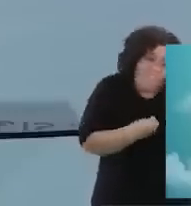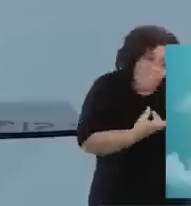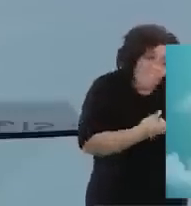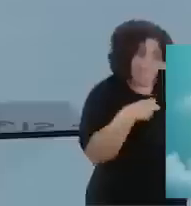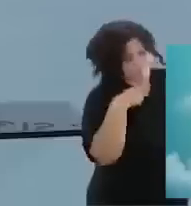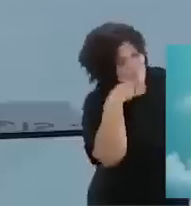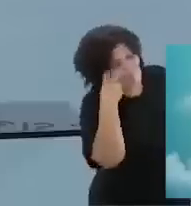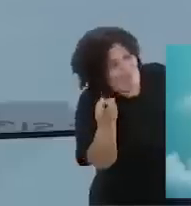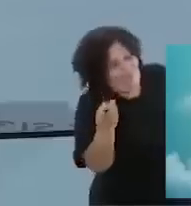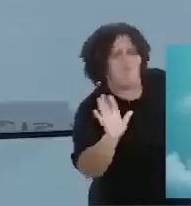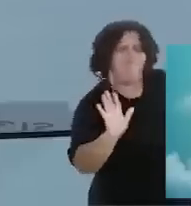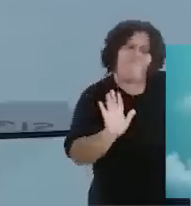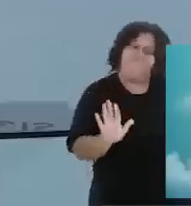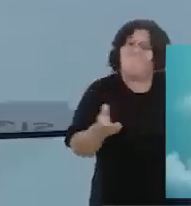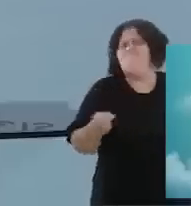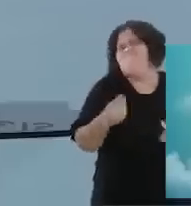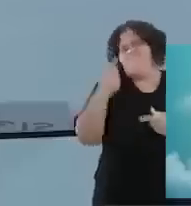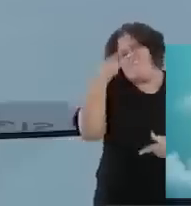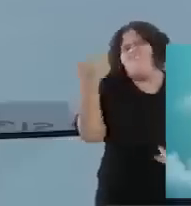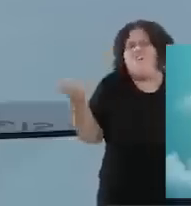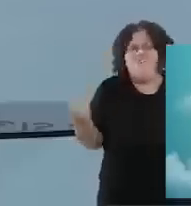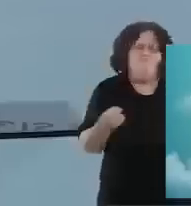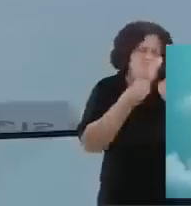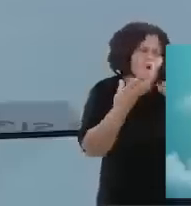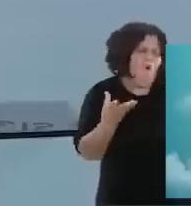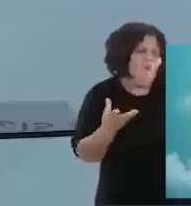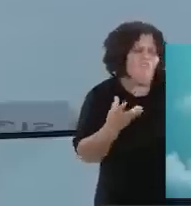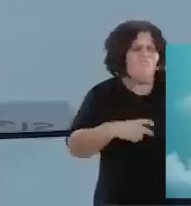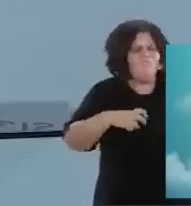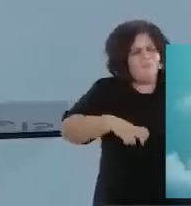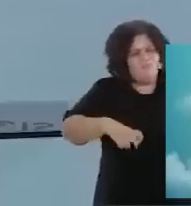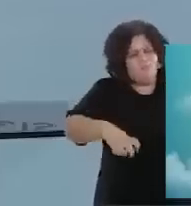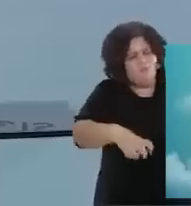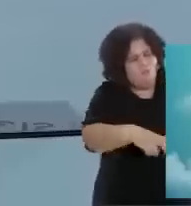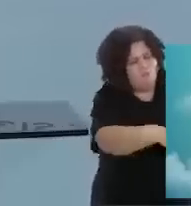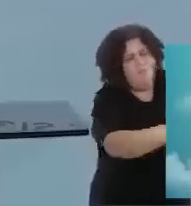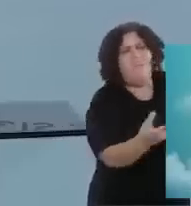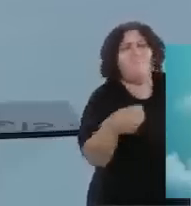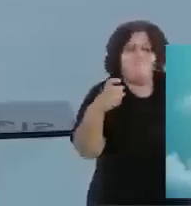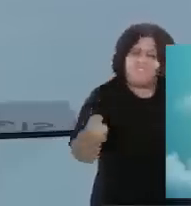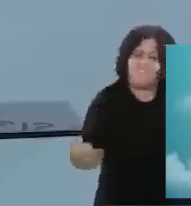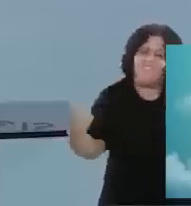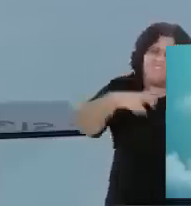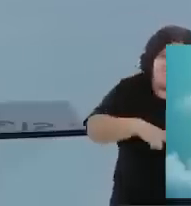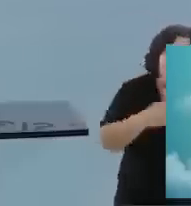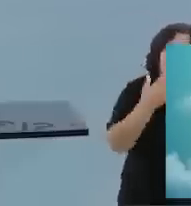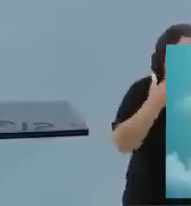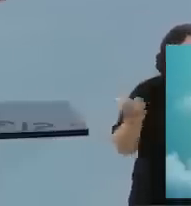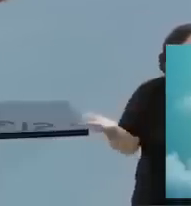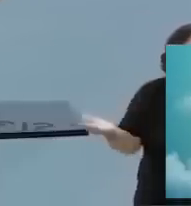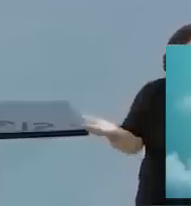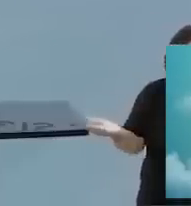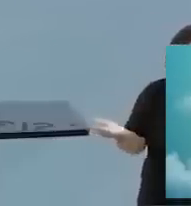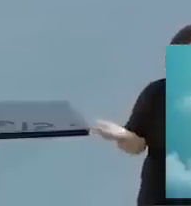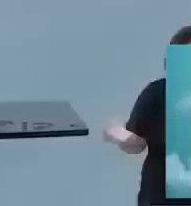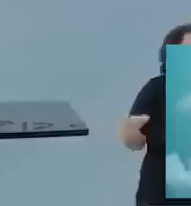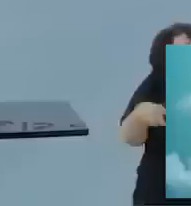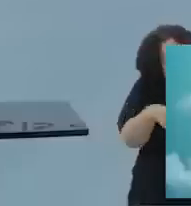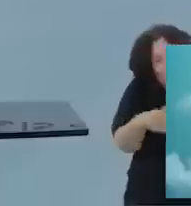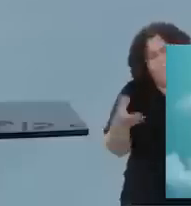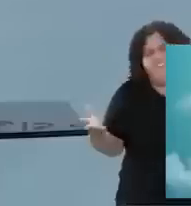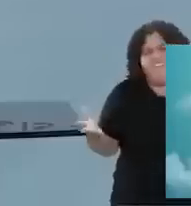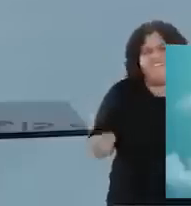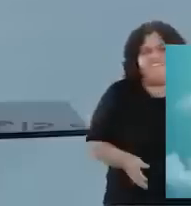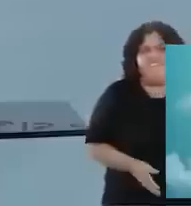tão carinhosa que até fica tranquilo. Essa é uma possibilidade. A gente preparou isso para a gente, mas já que você